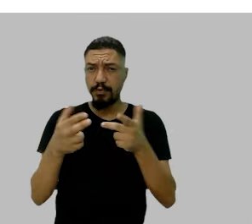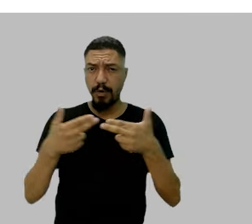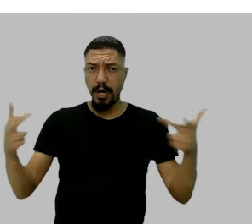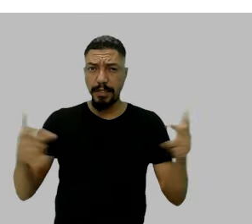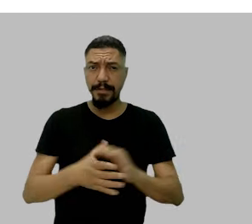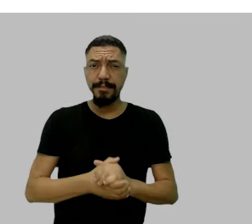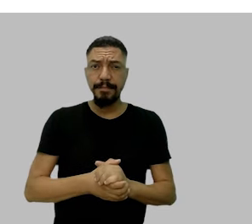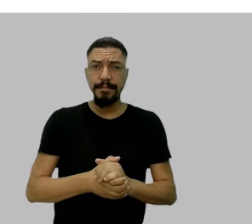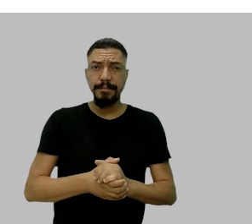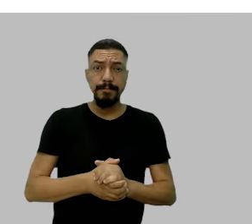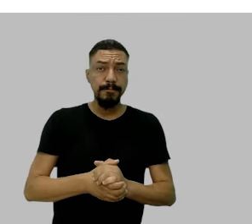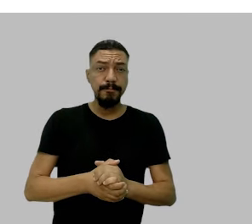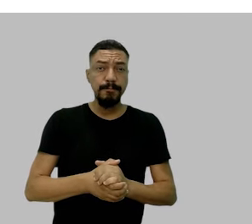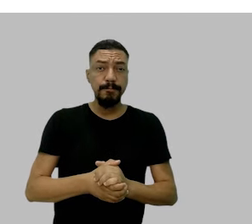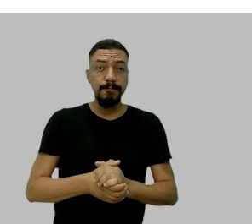Questões?